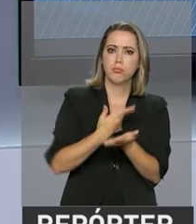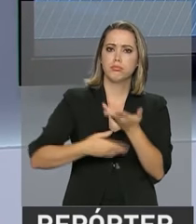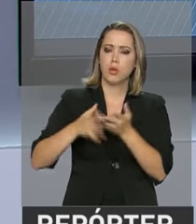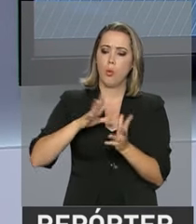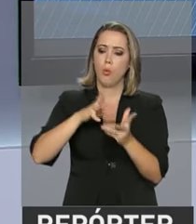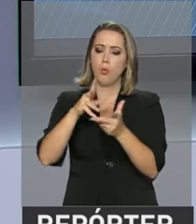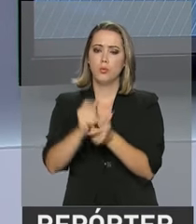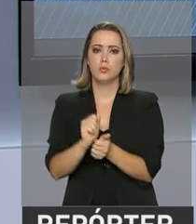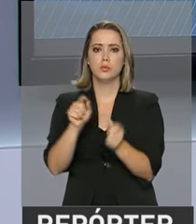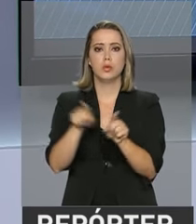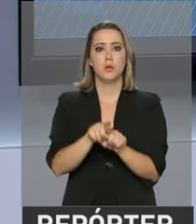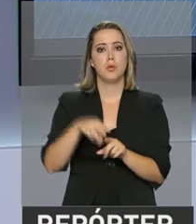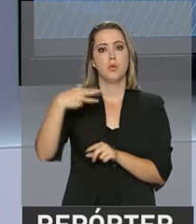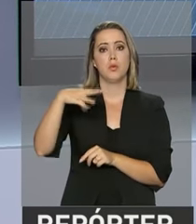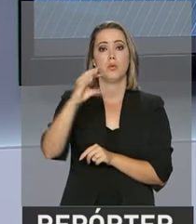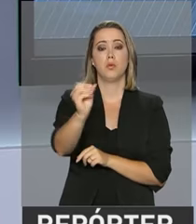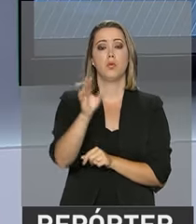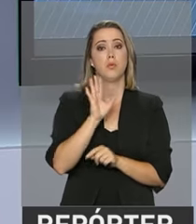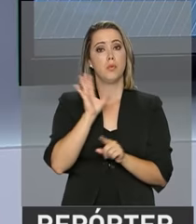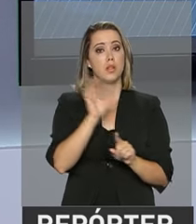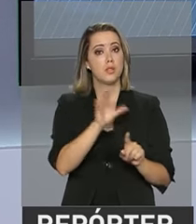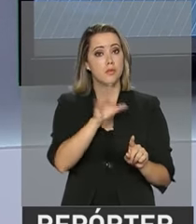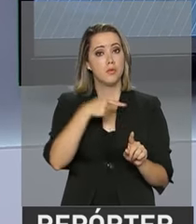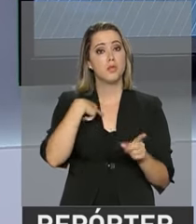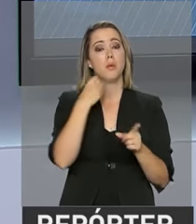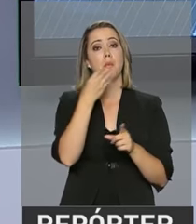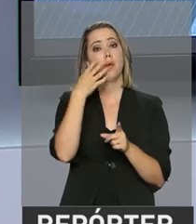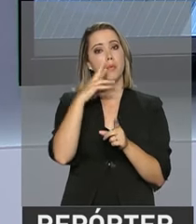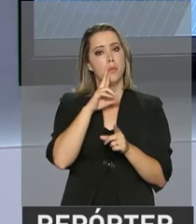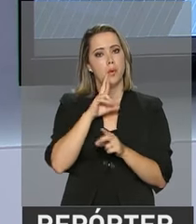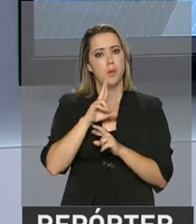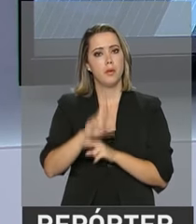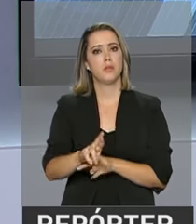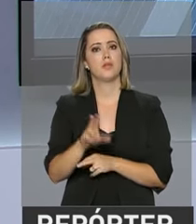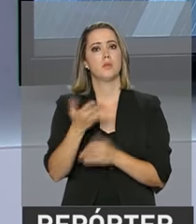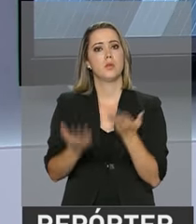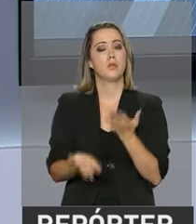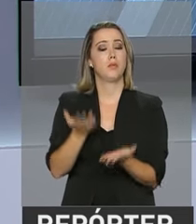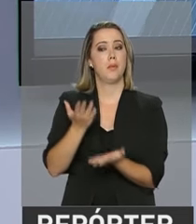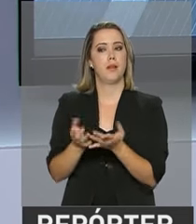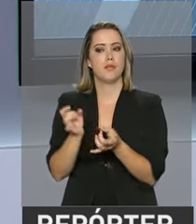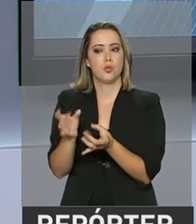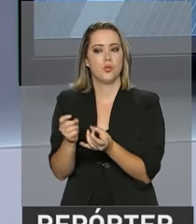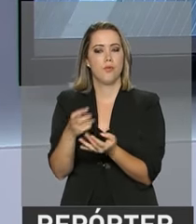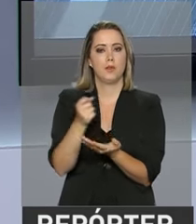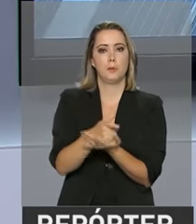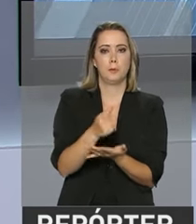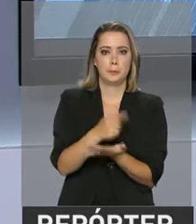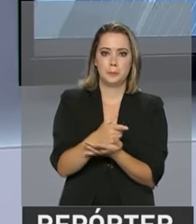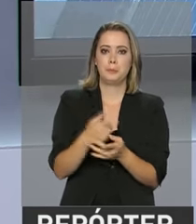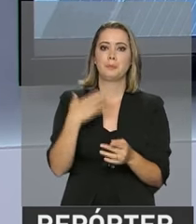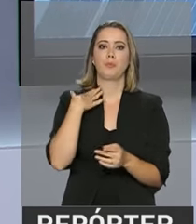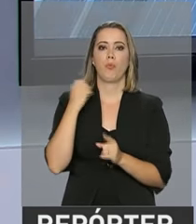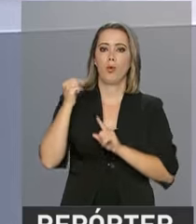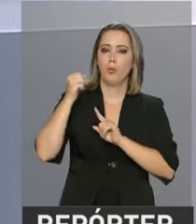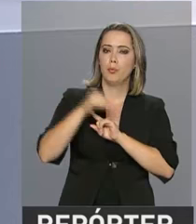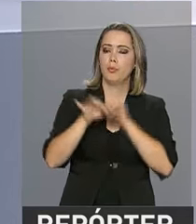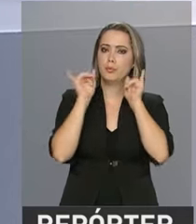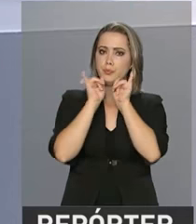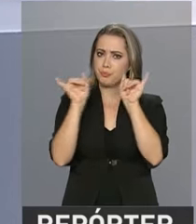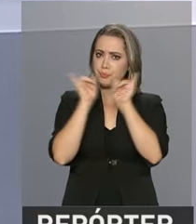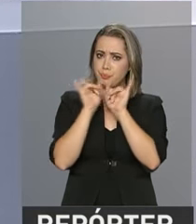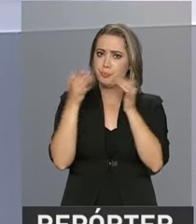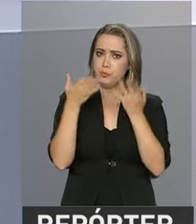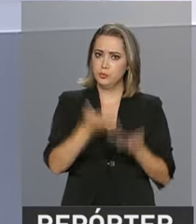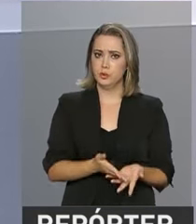resultado de março foi influenciado pelo bom desempenho da balança comercial os números são divulgados pelo banco central os